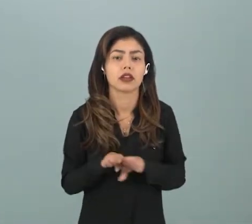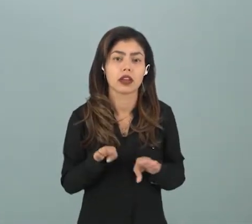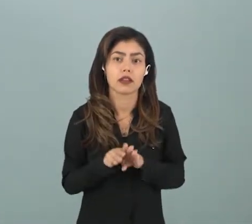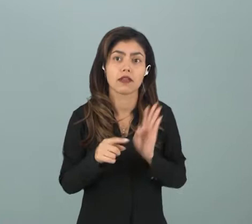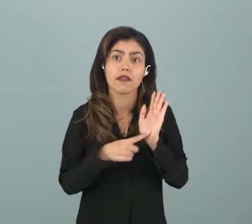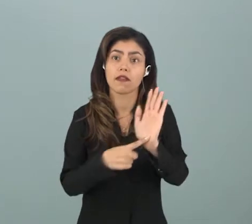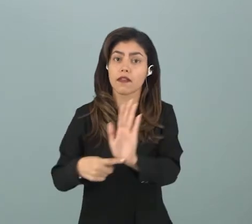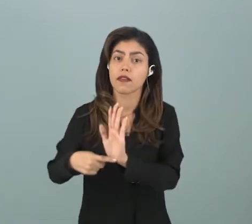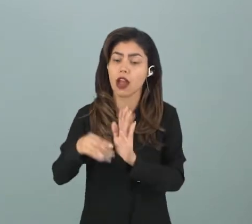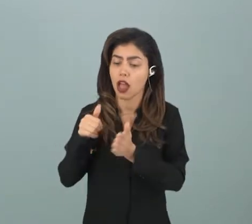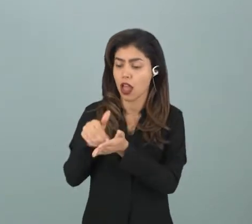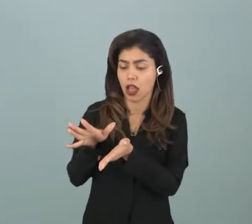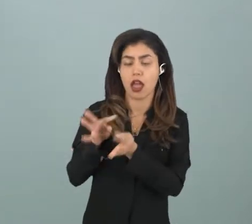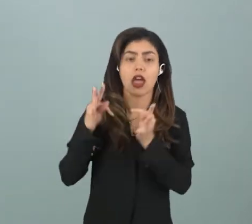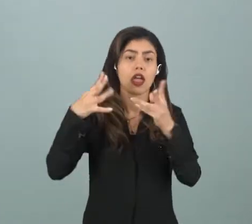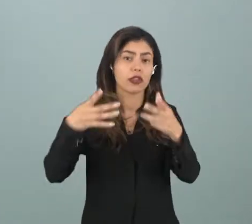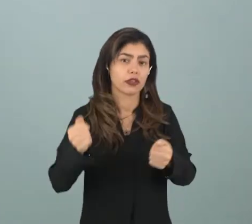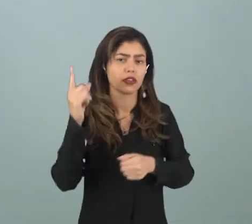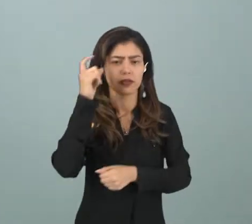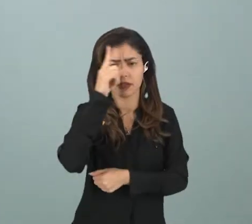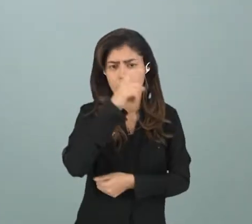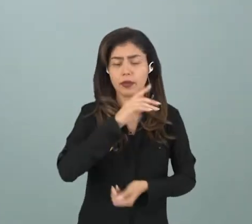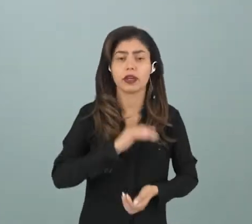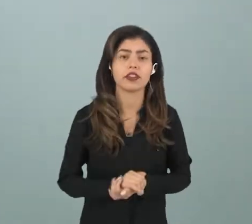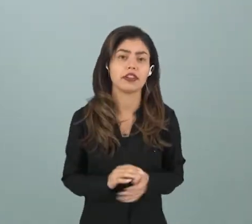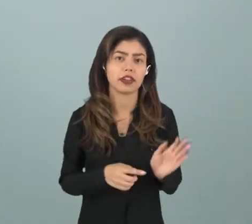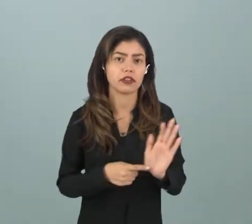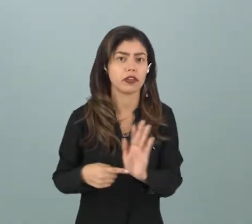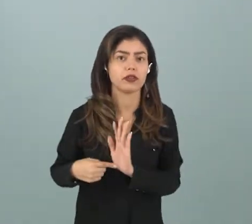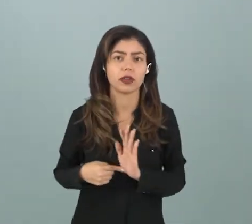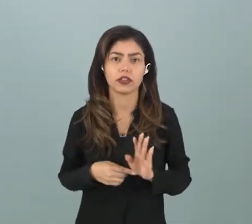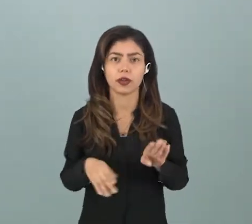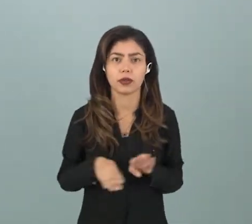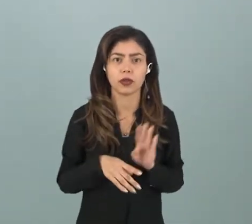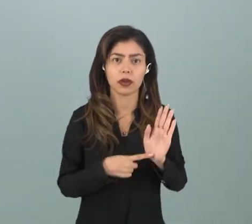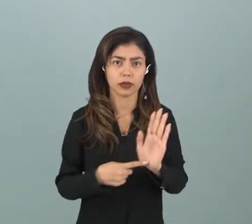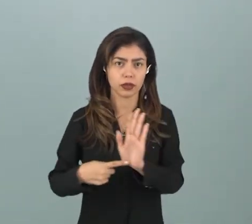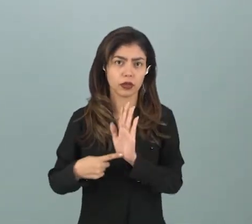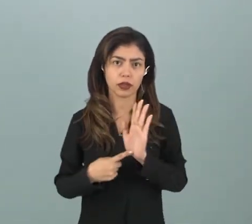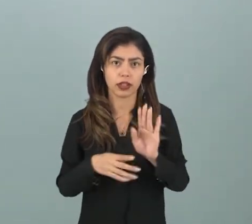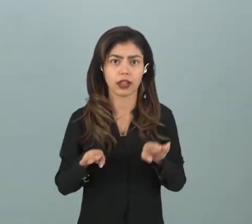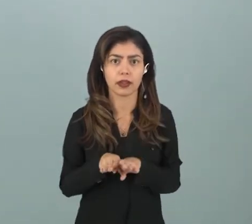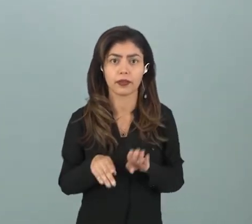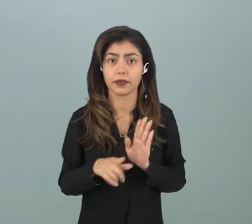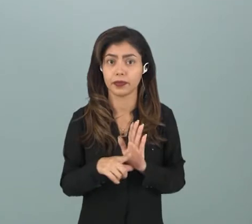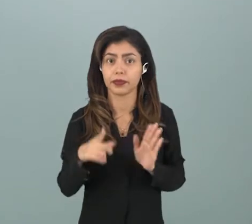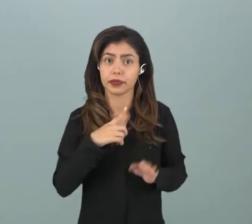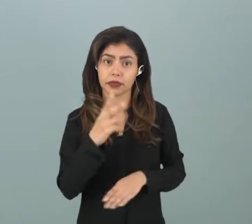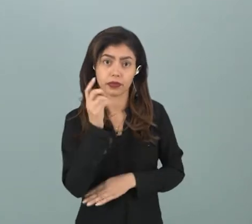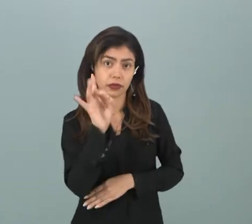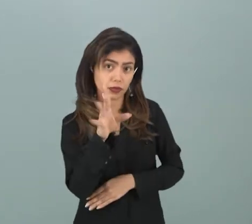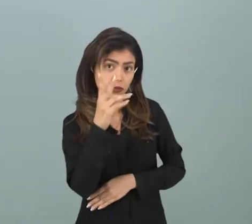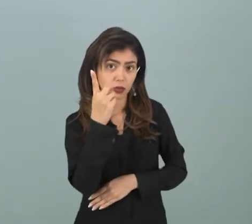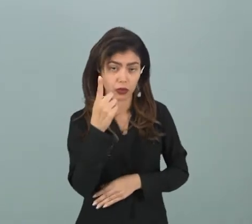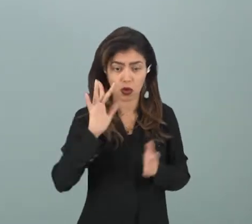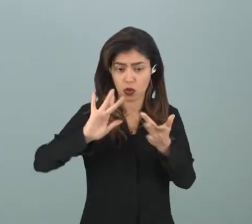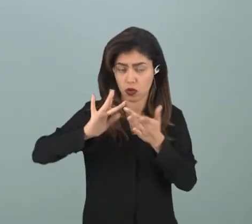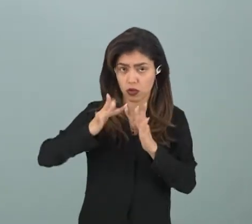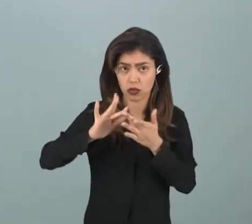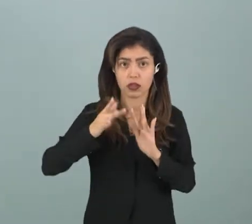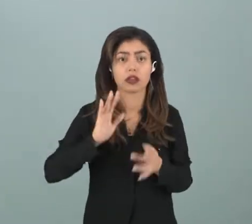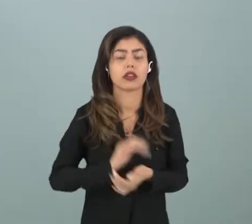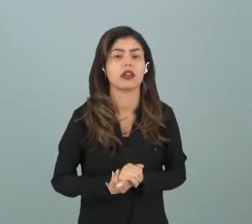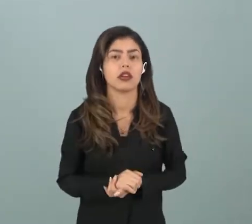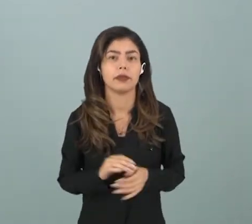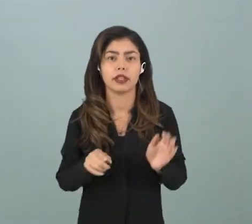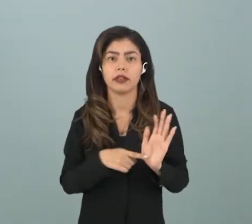ele tenta eliminar quase todas as dificuldades do praticante, porque é aquele que realmente quer ter só mesmo o contato com a